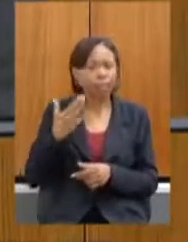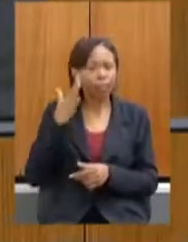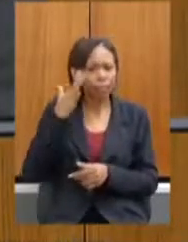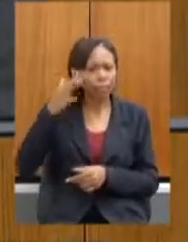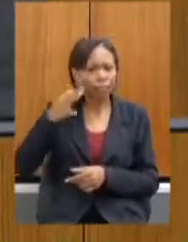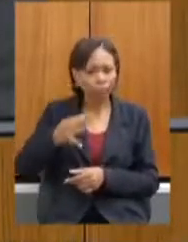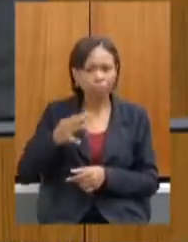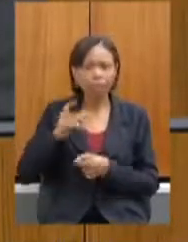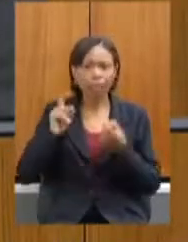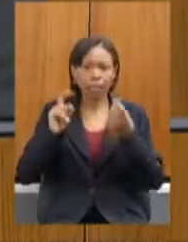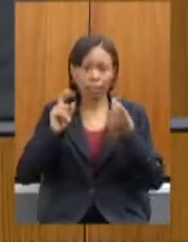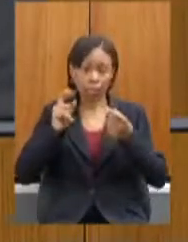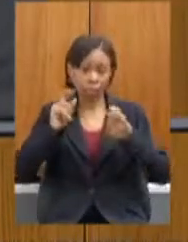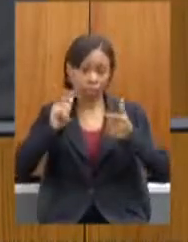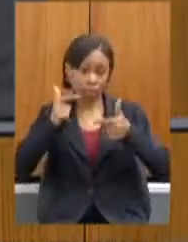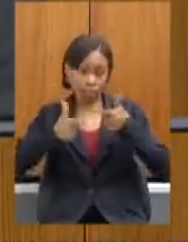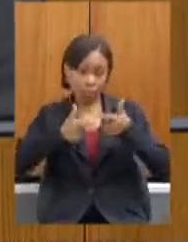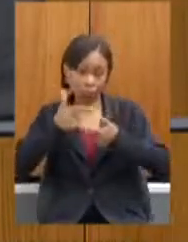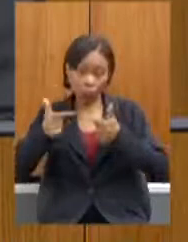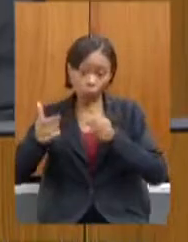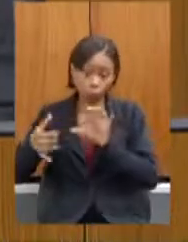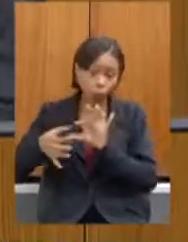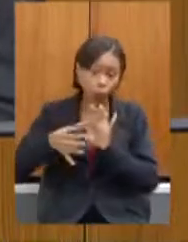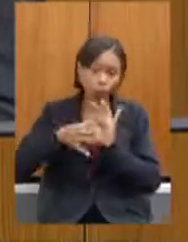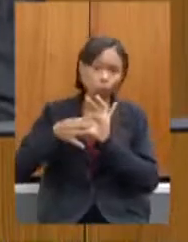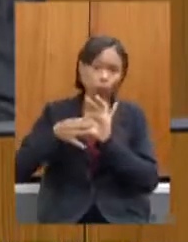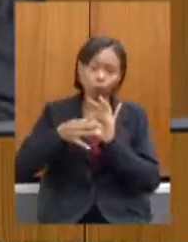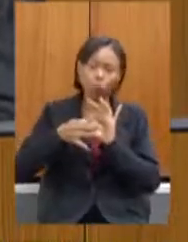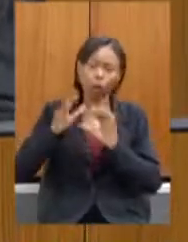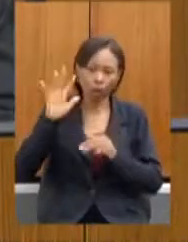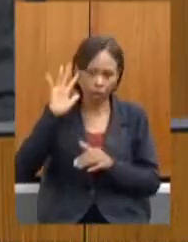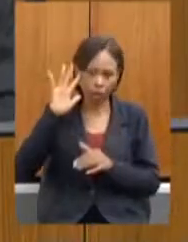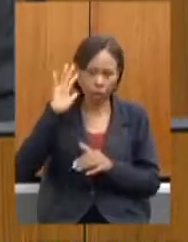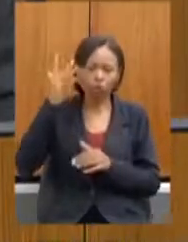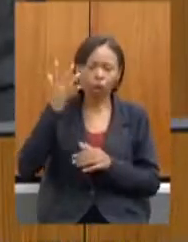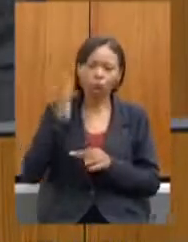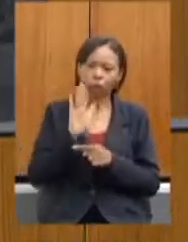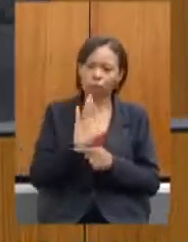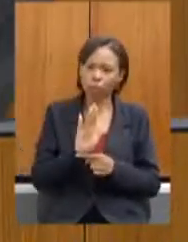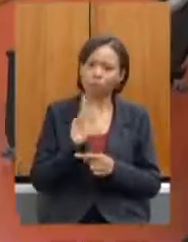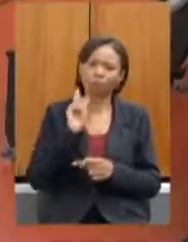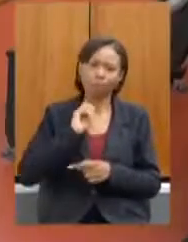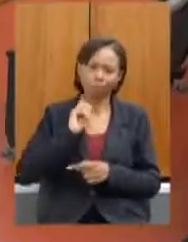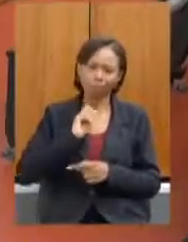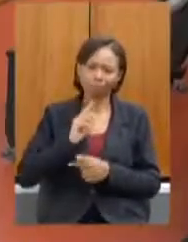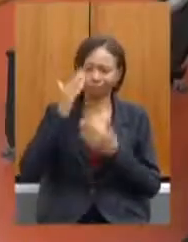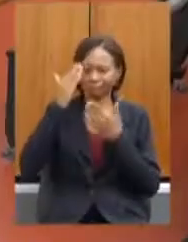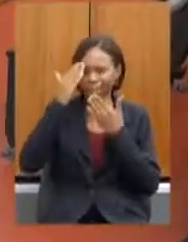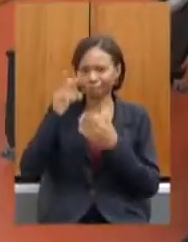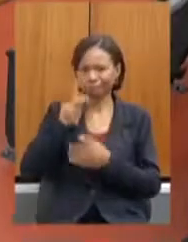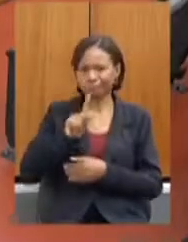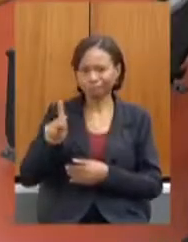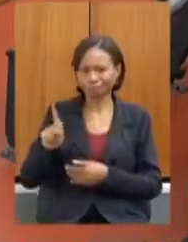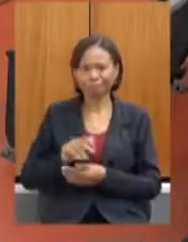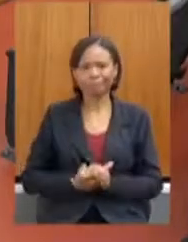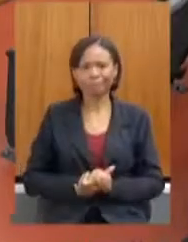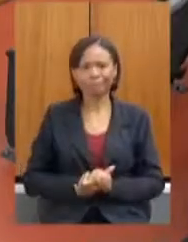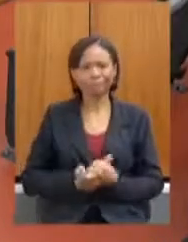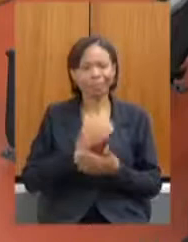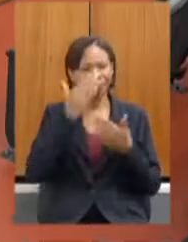conjunto permitirá é bons resultados para o povo de Minas Gerais Muito obrigado presidentes e obrigado